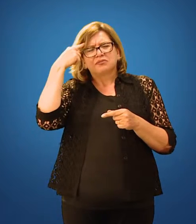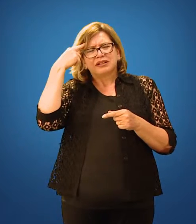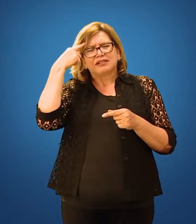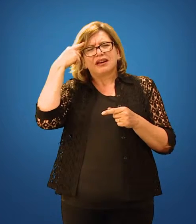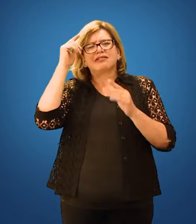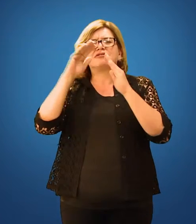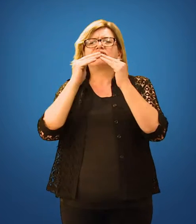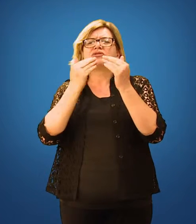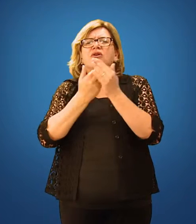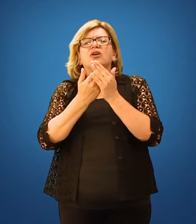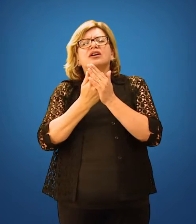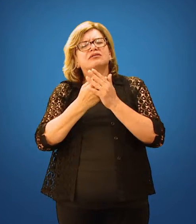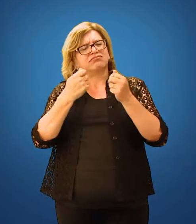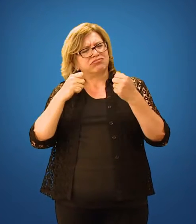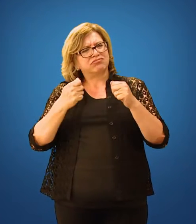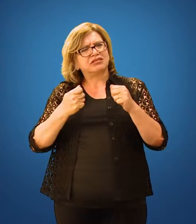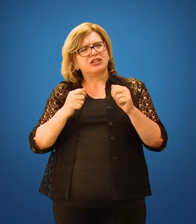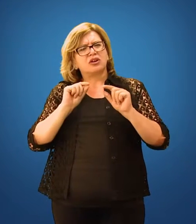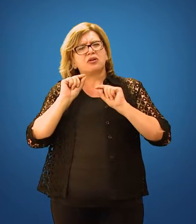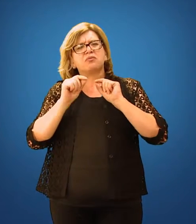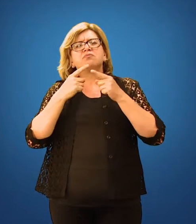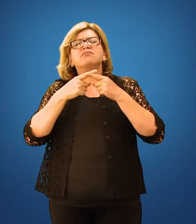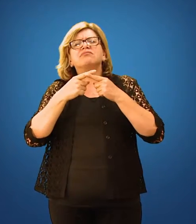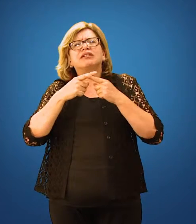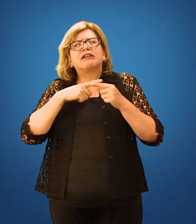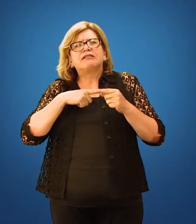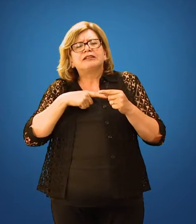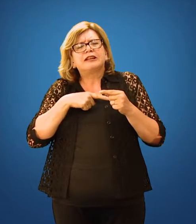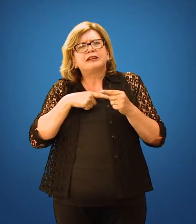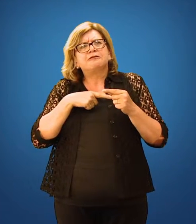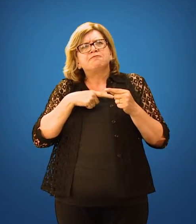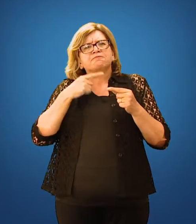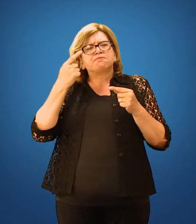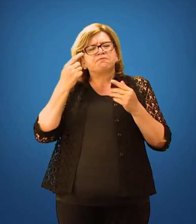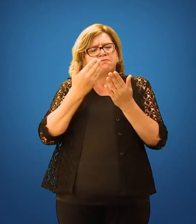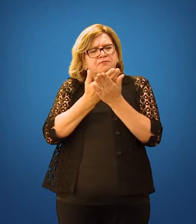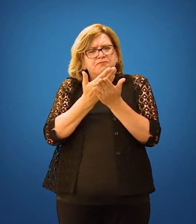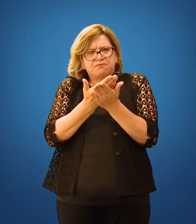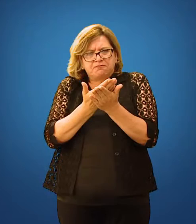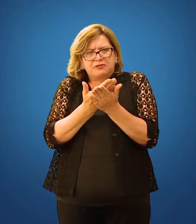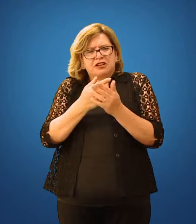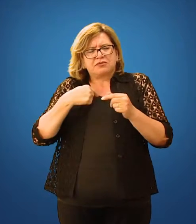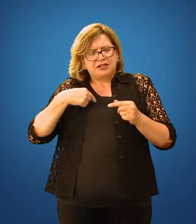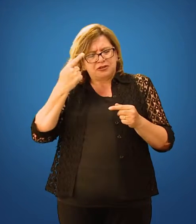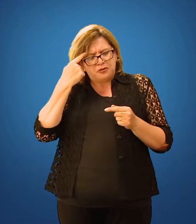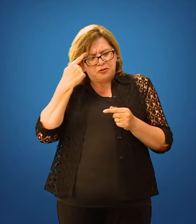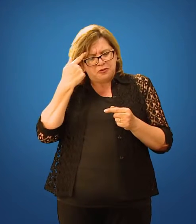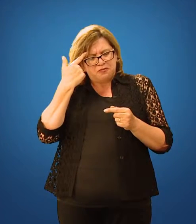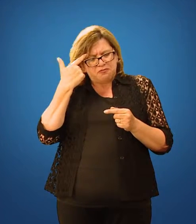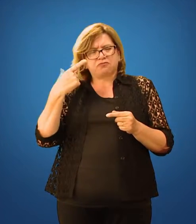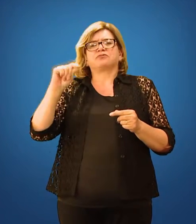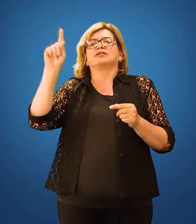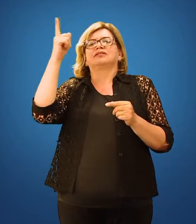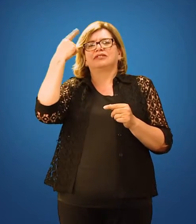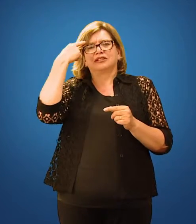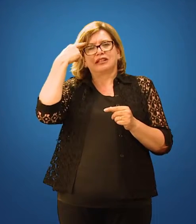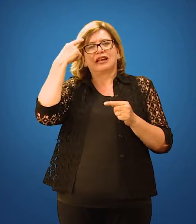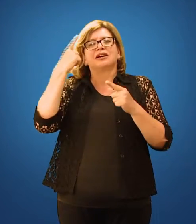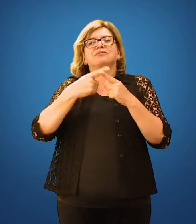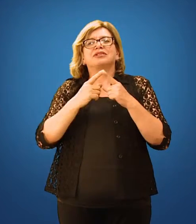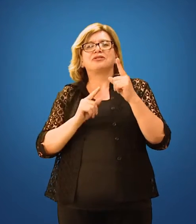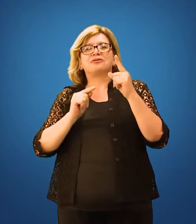que serve a função da escola. Vou ter que repensar toda a situação ensino-aprendizagem, porque eu tenho um foco,